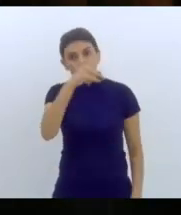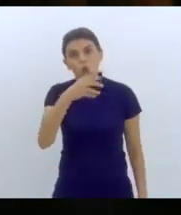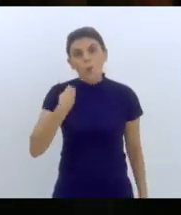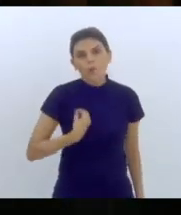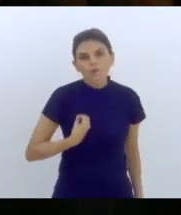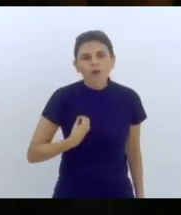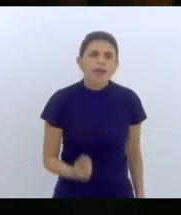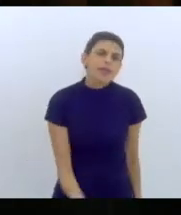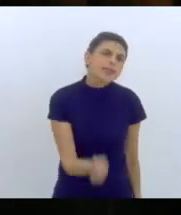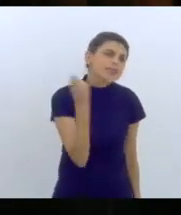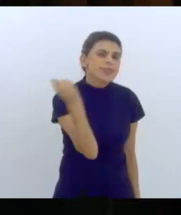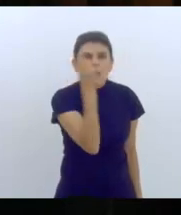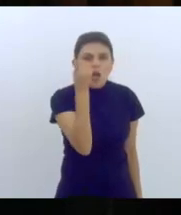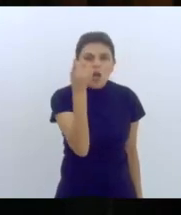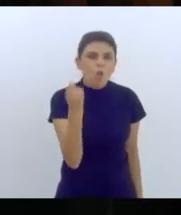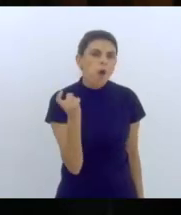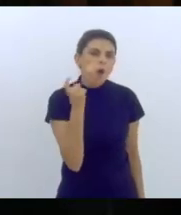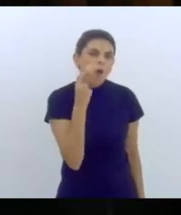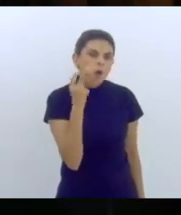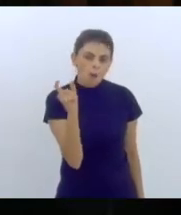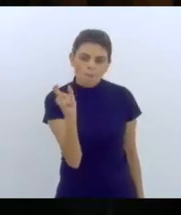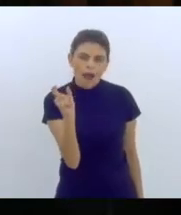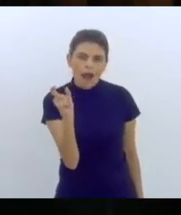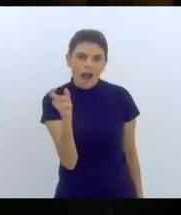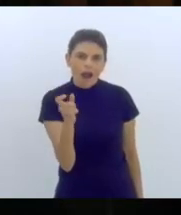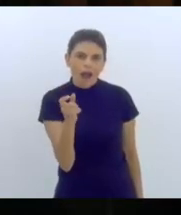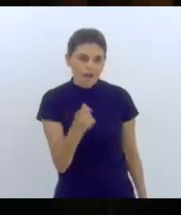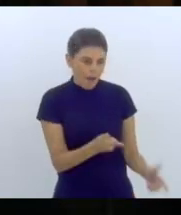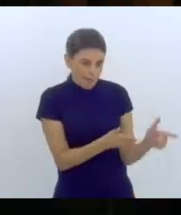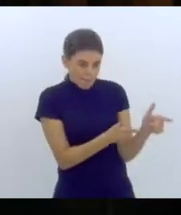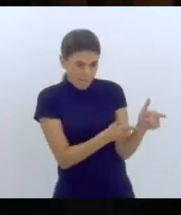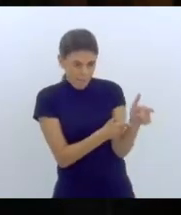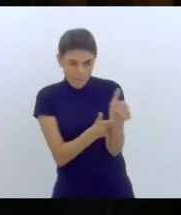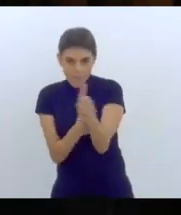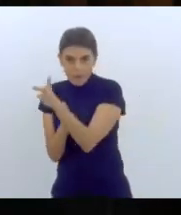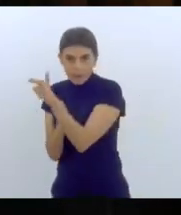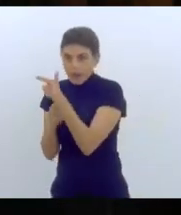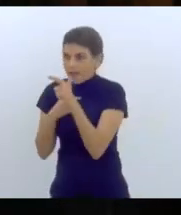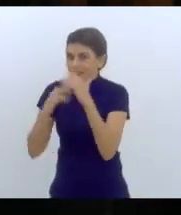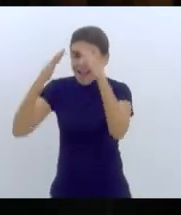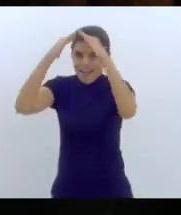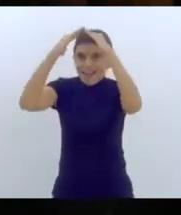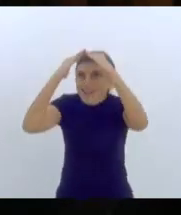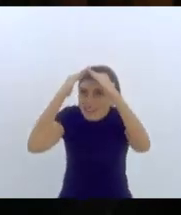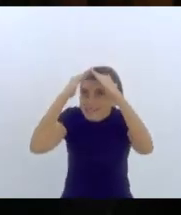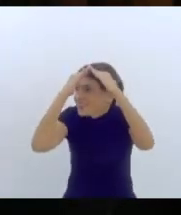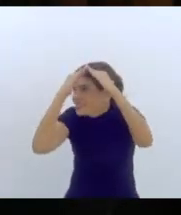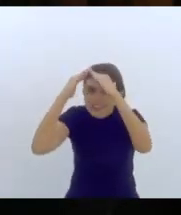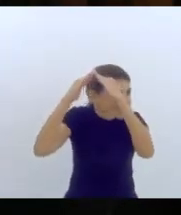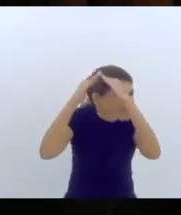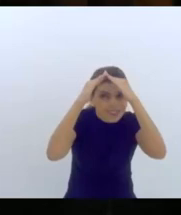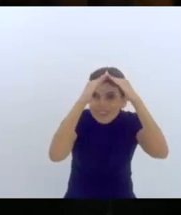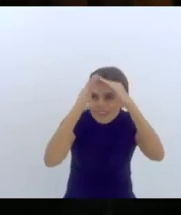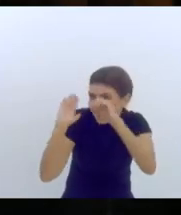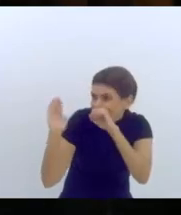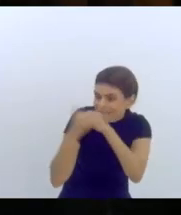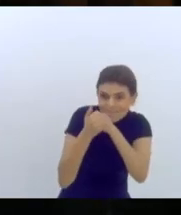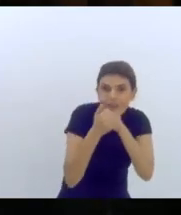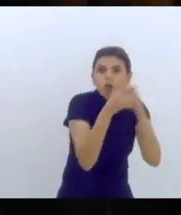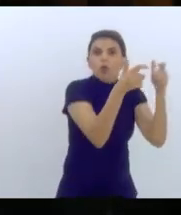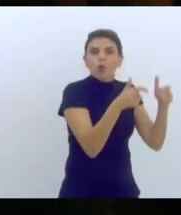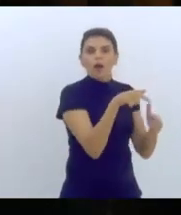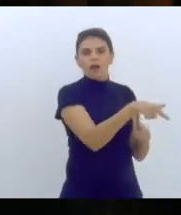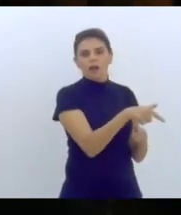nenhuma bala de fuzil adentrou a minha casa quando a gente tinha um único lugar para se esconder da bala de fuzil, que era o banheiro da minha